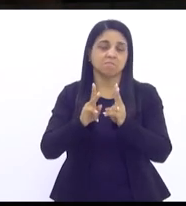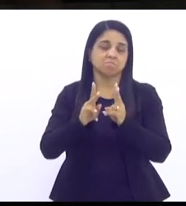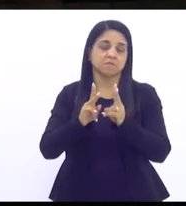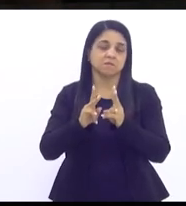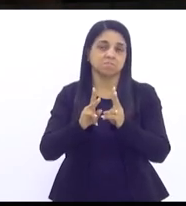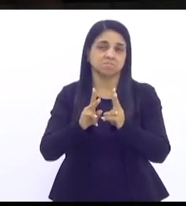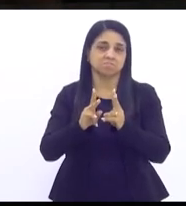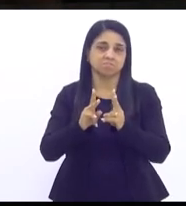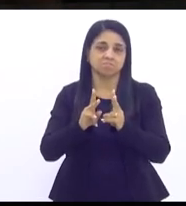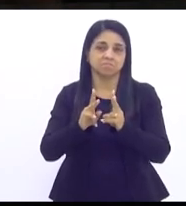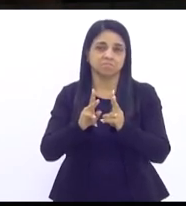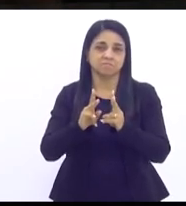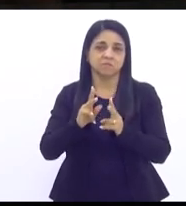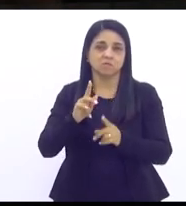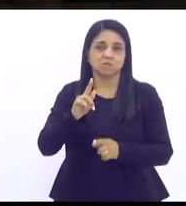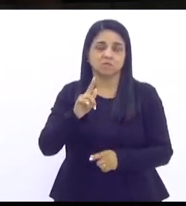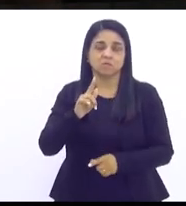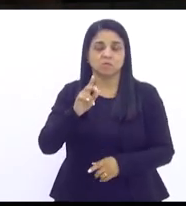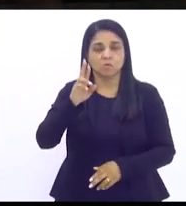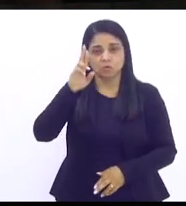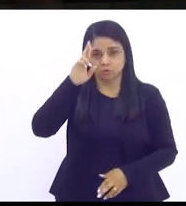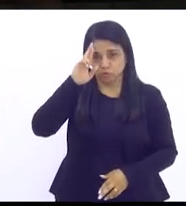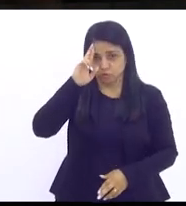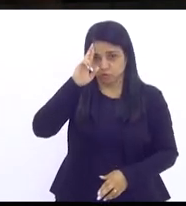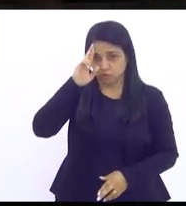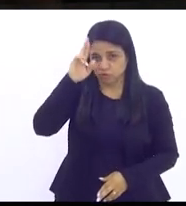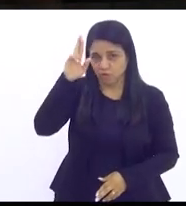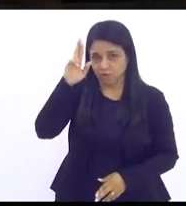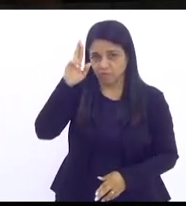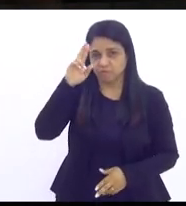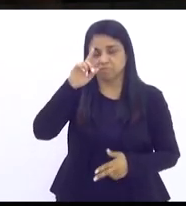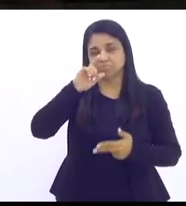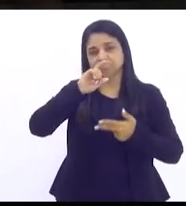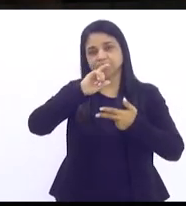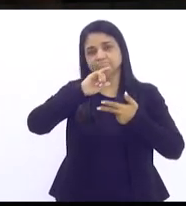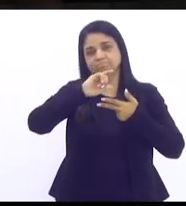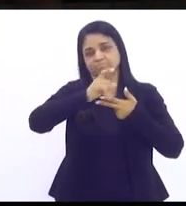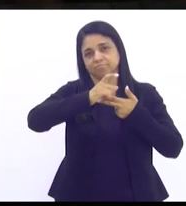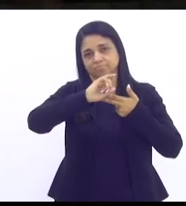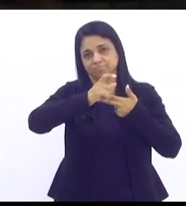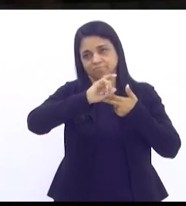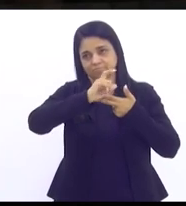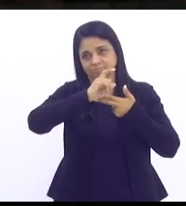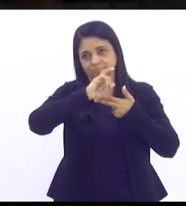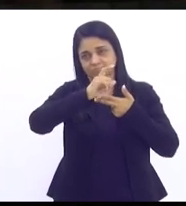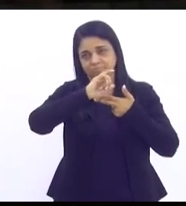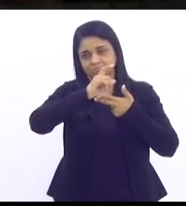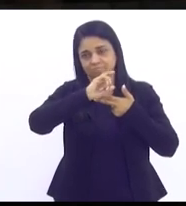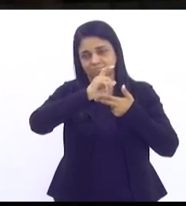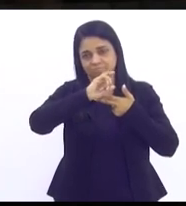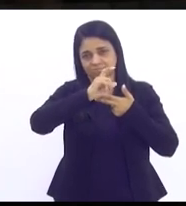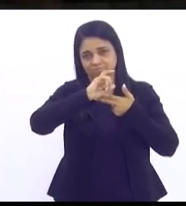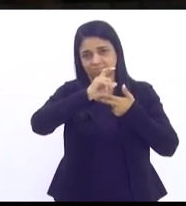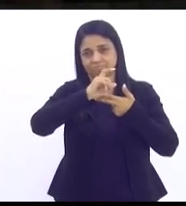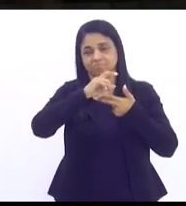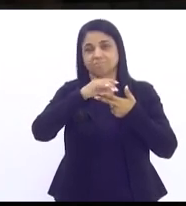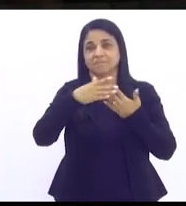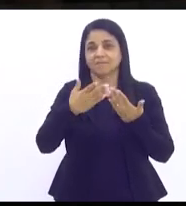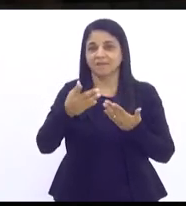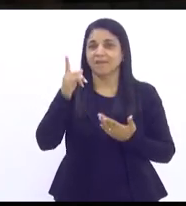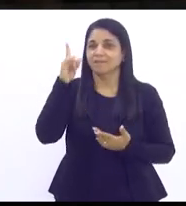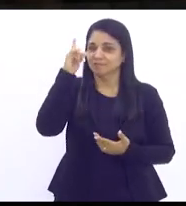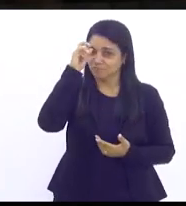for, o chefe do poder executivo. Então, esse é um imbróglio